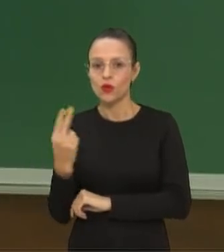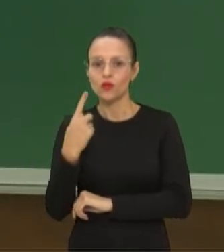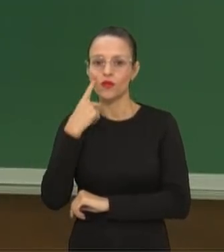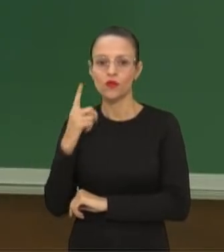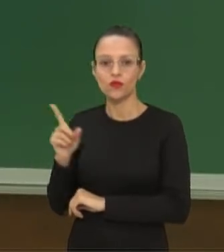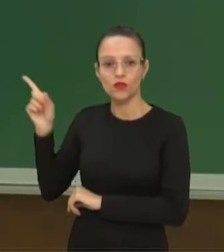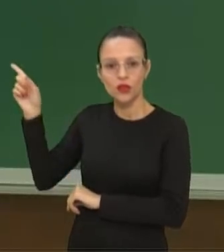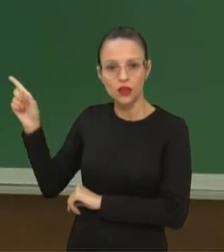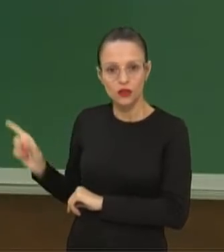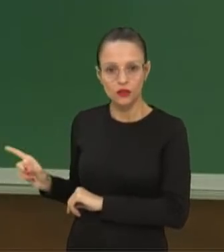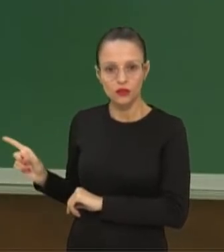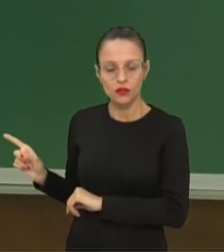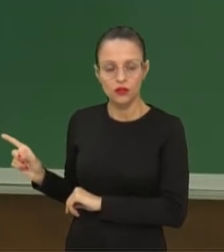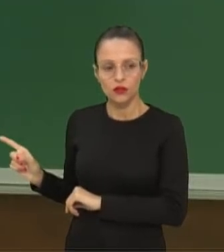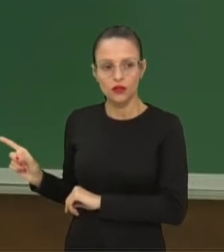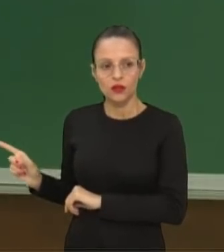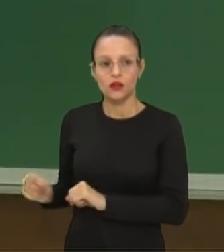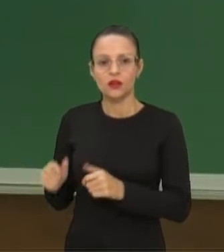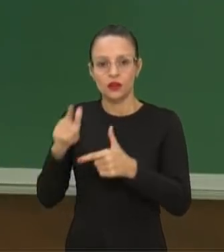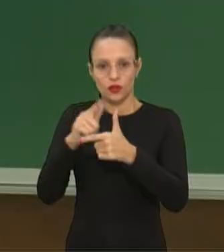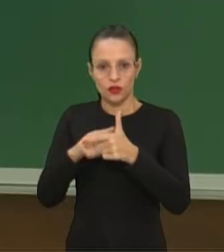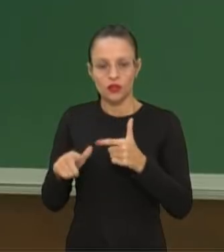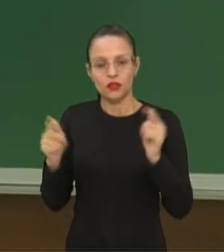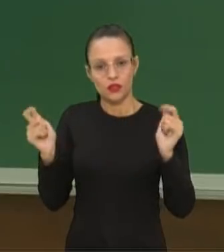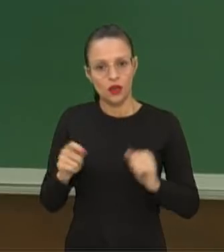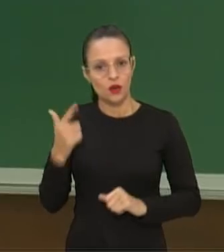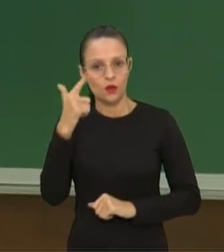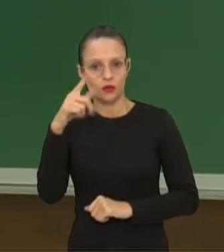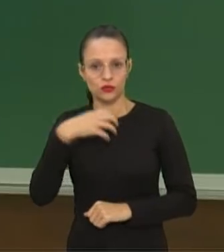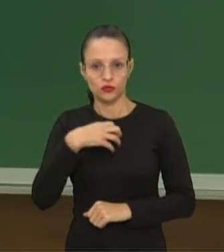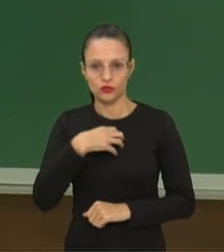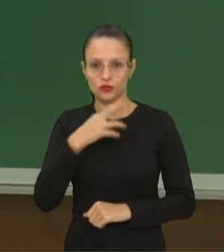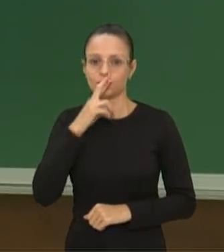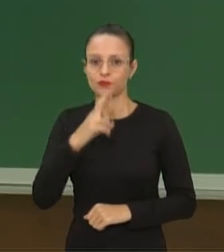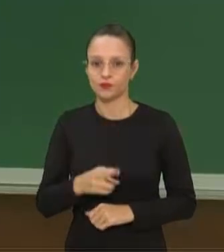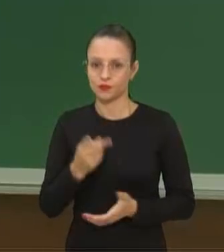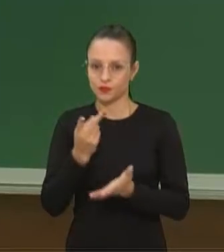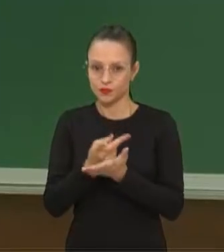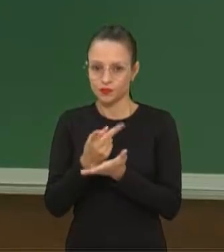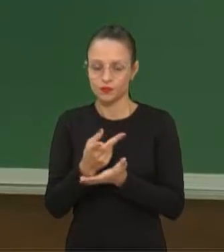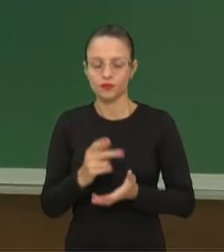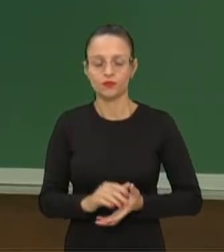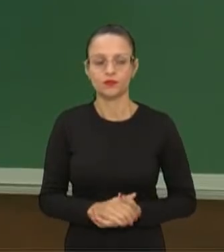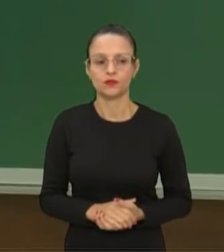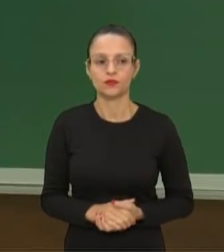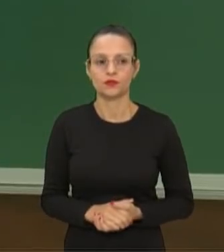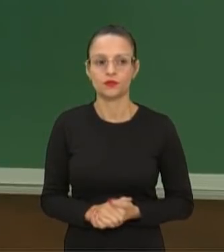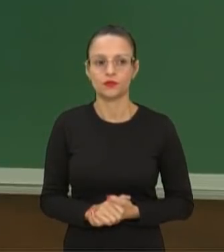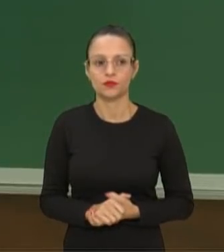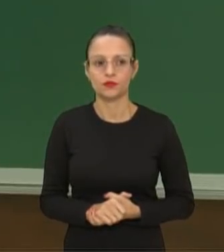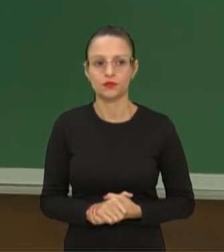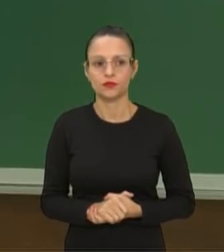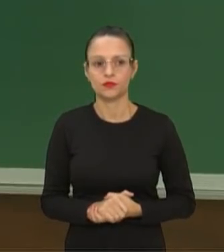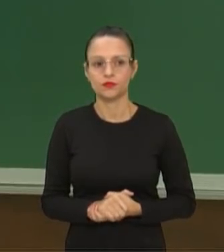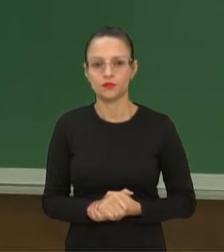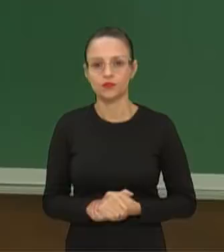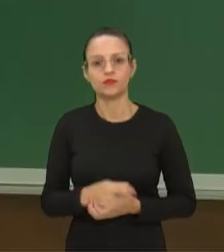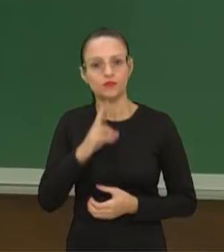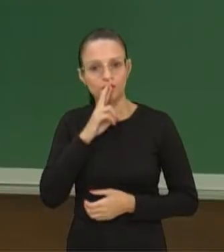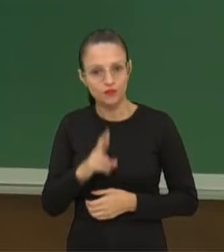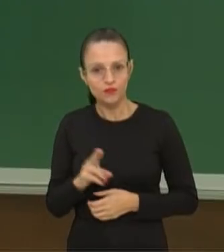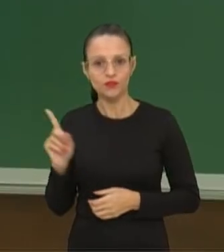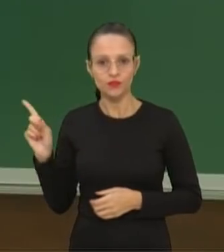essa simplificação aqui do 2 com o 2, você tem uma outra maneira de fazer a mesma equação, tá bom? Agora vamos responder